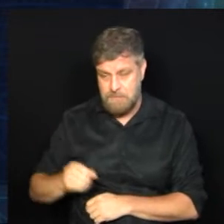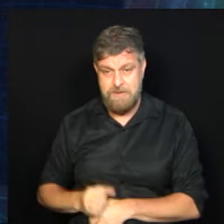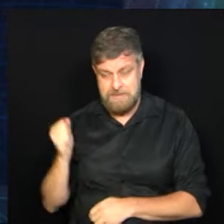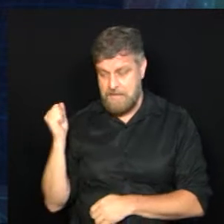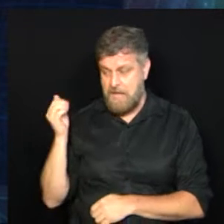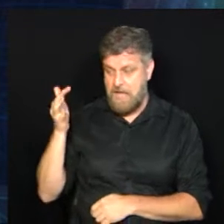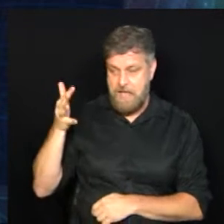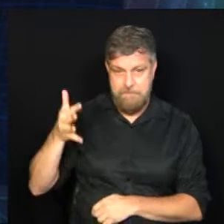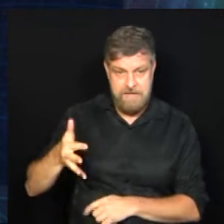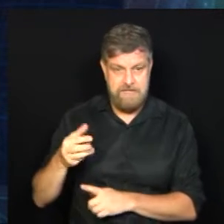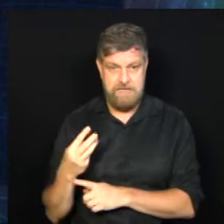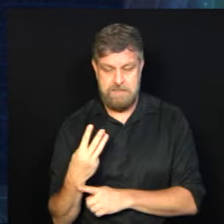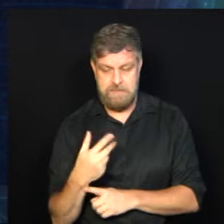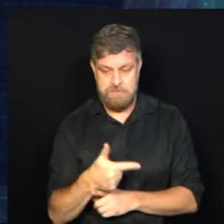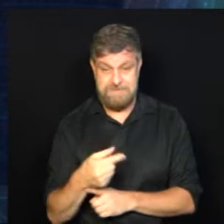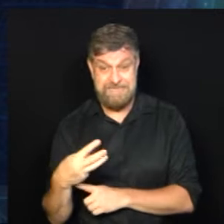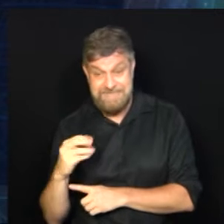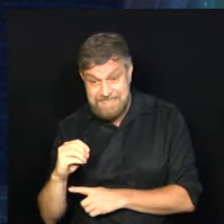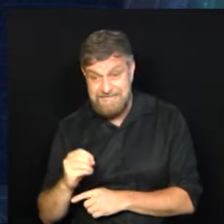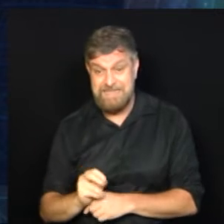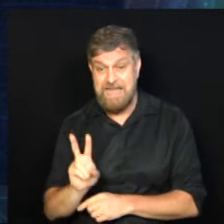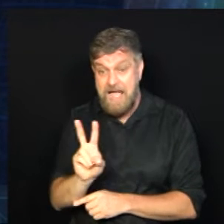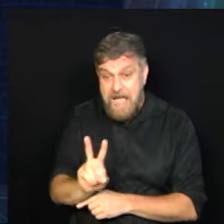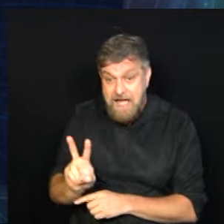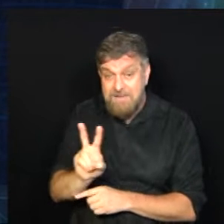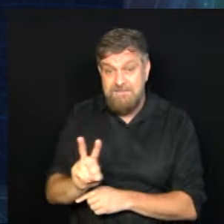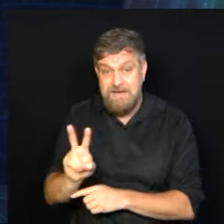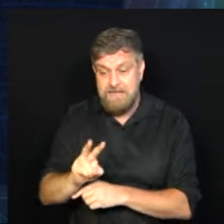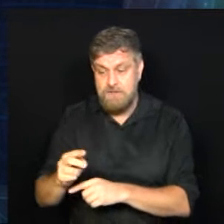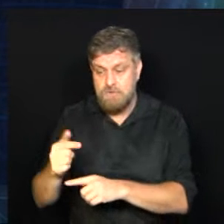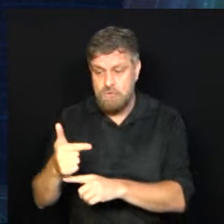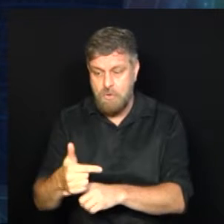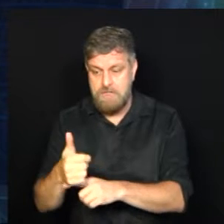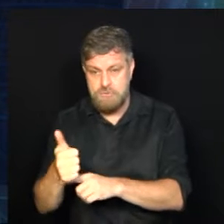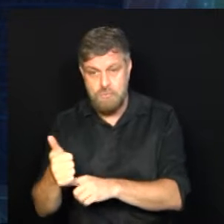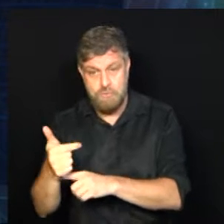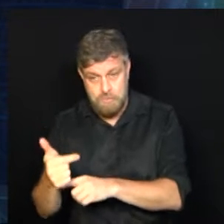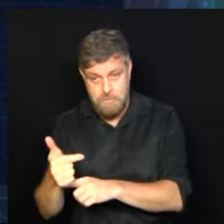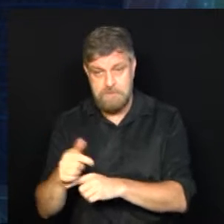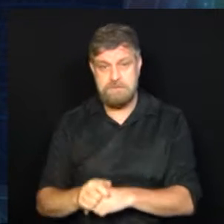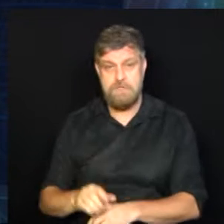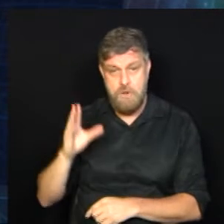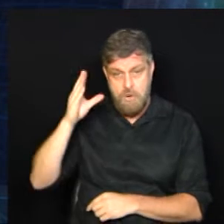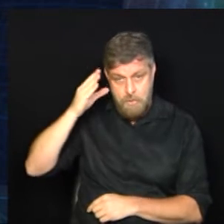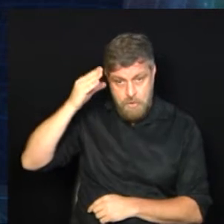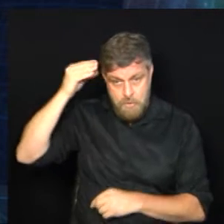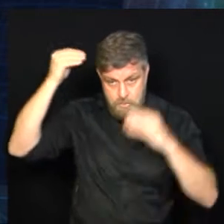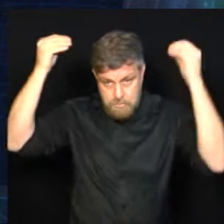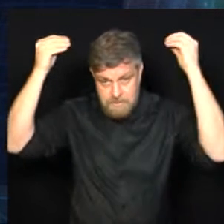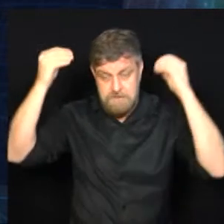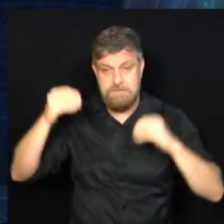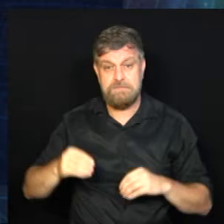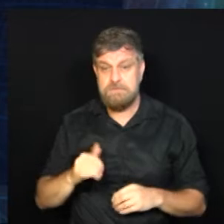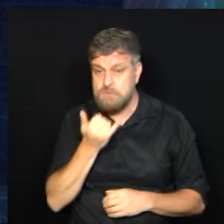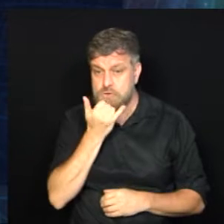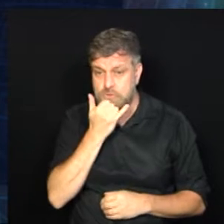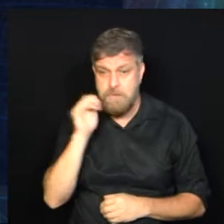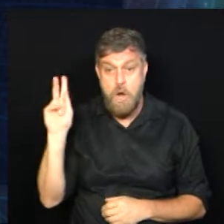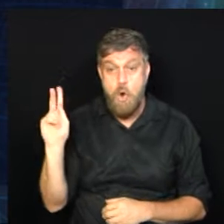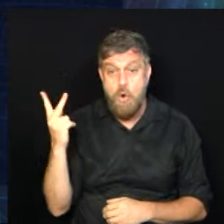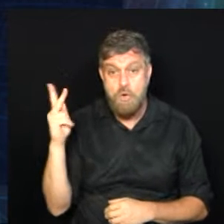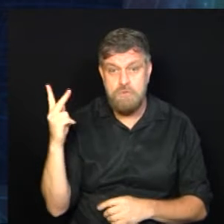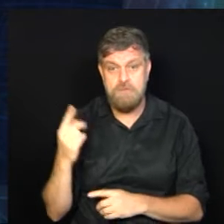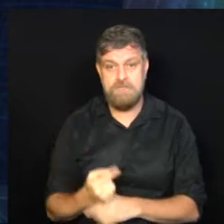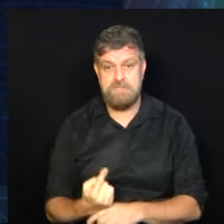Americana 230, Valinhos 212, aí Hortolândia com 185 e